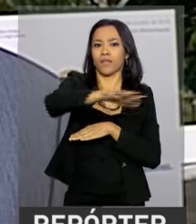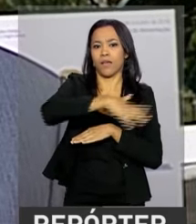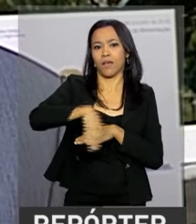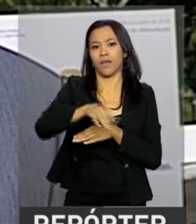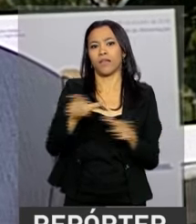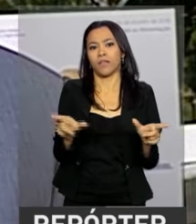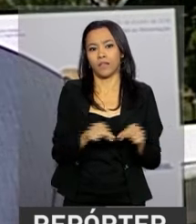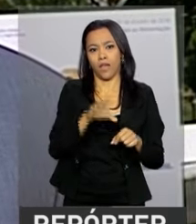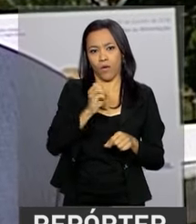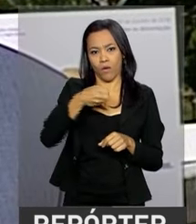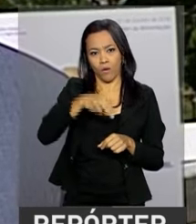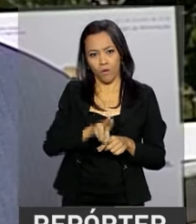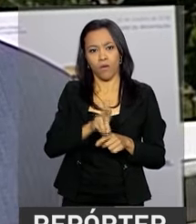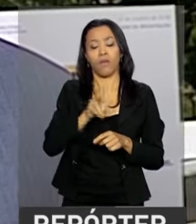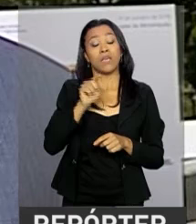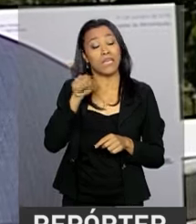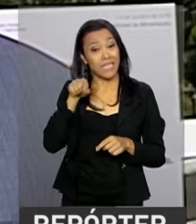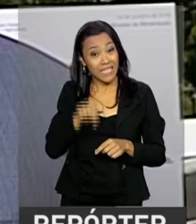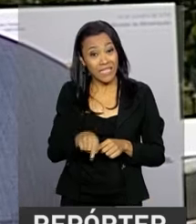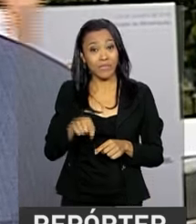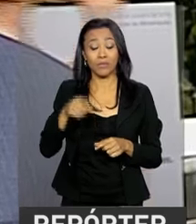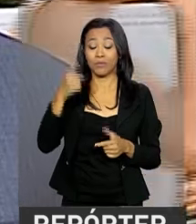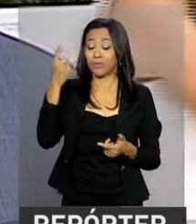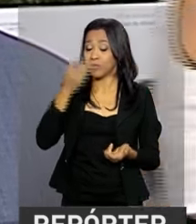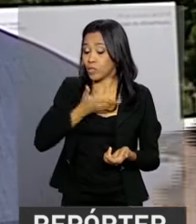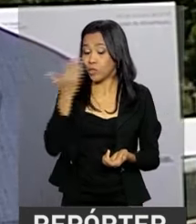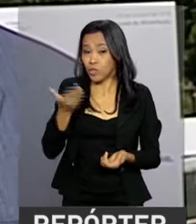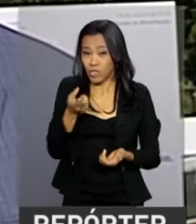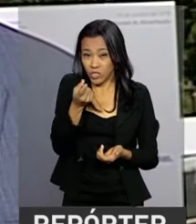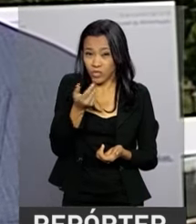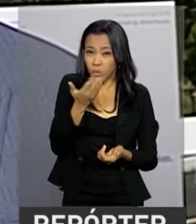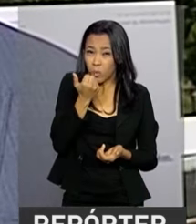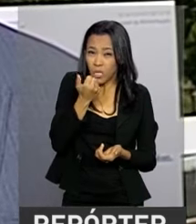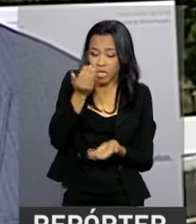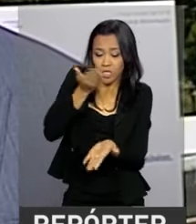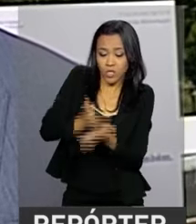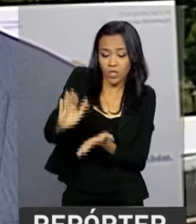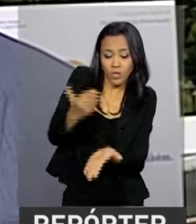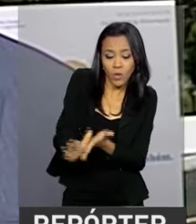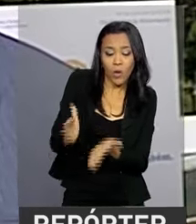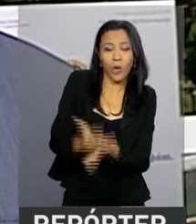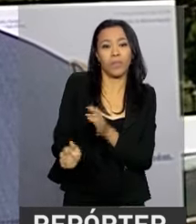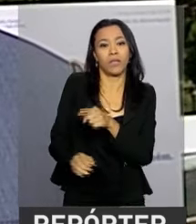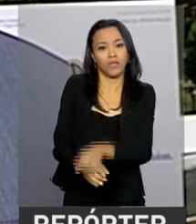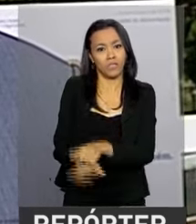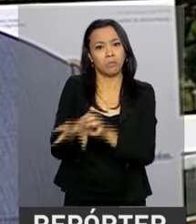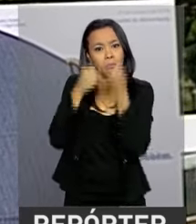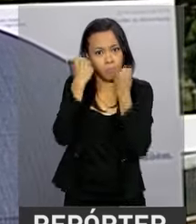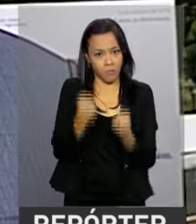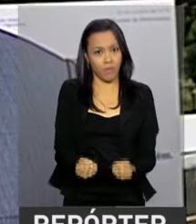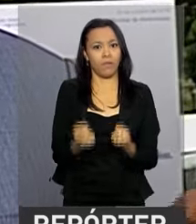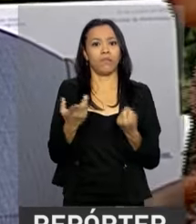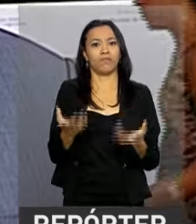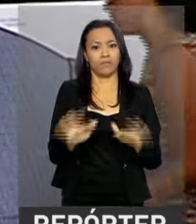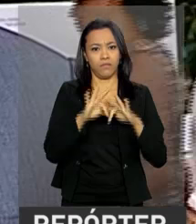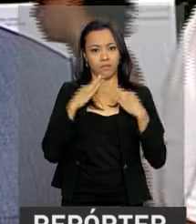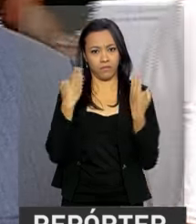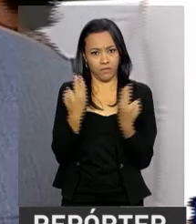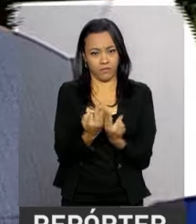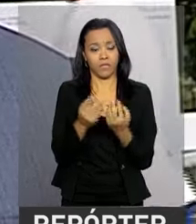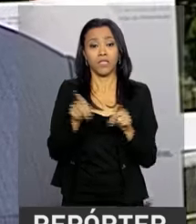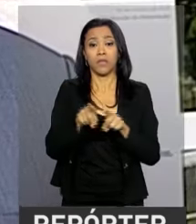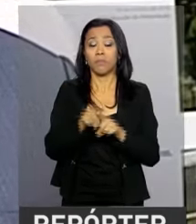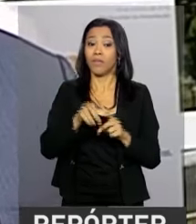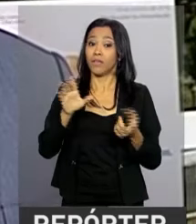unidas e esse desperdício gera um impacto negativo no meio ambiente no orçamento familiar e na segurança